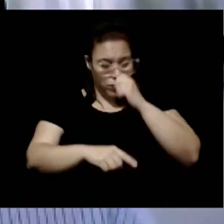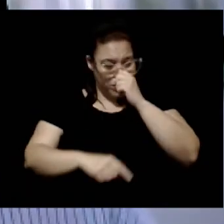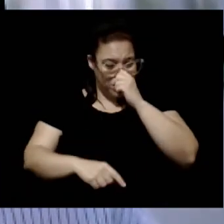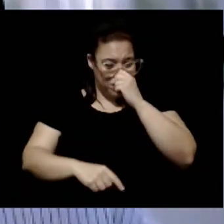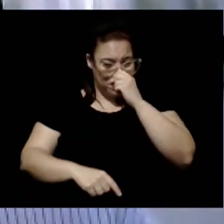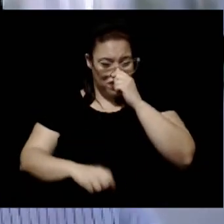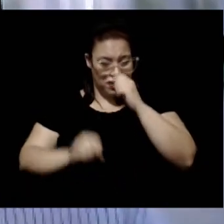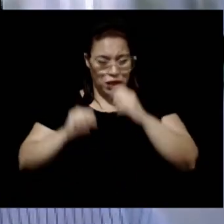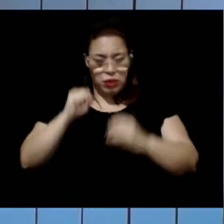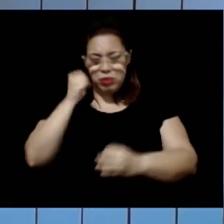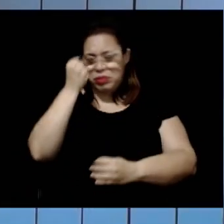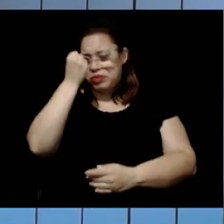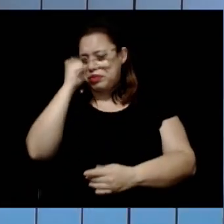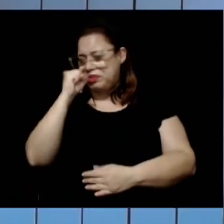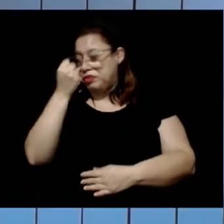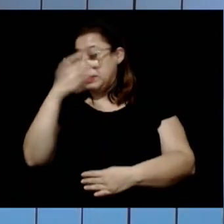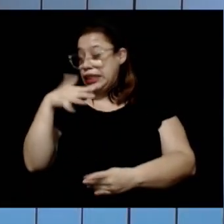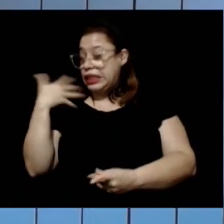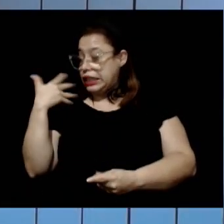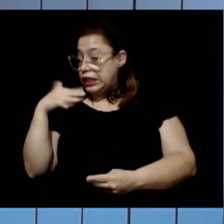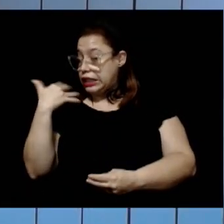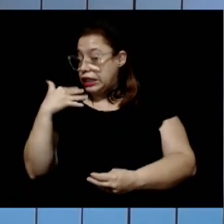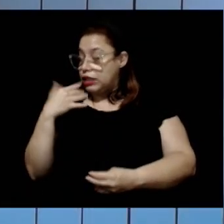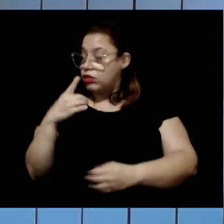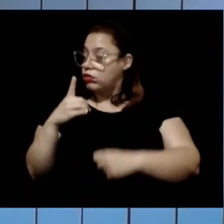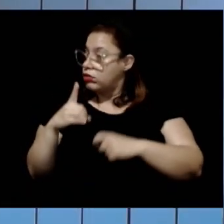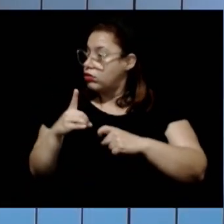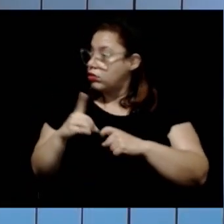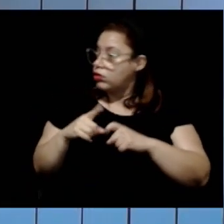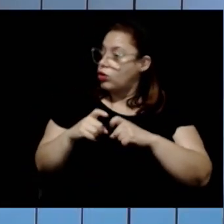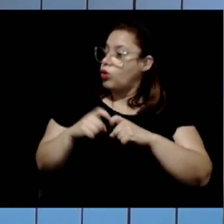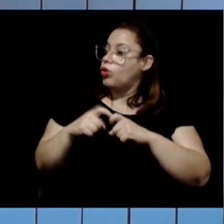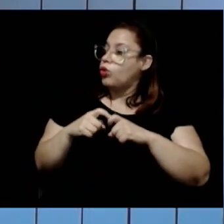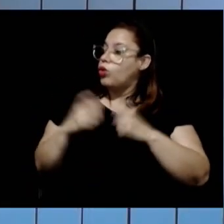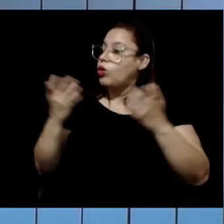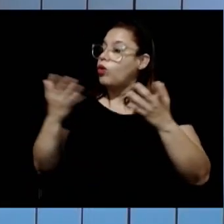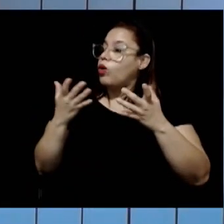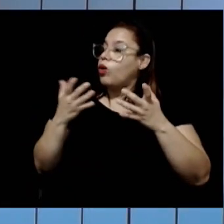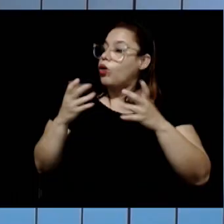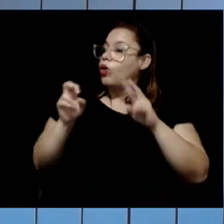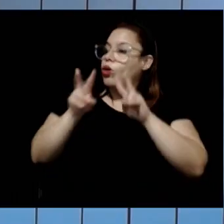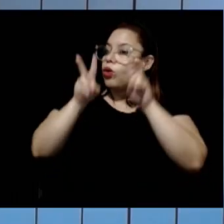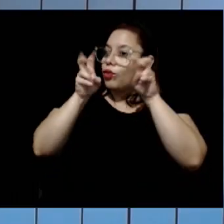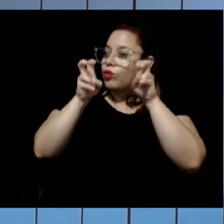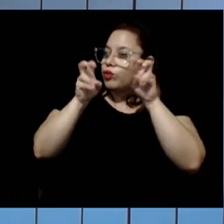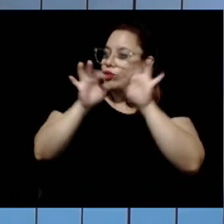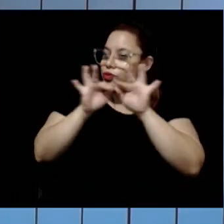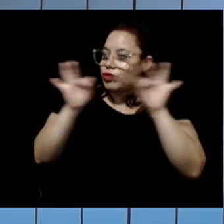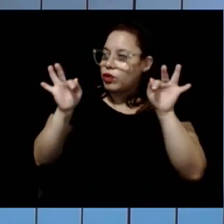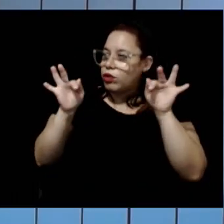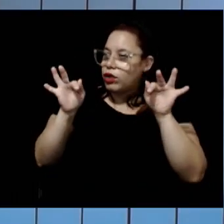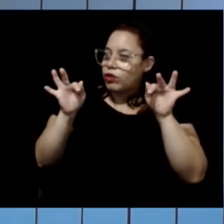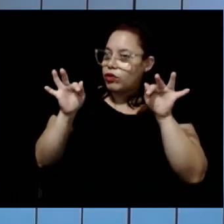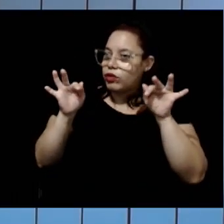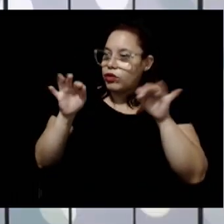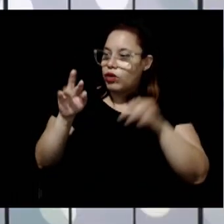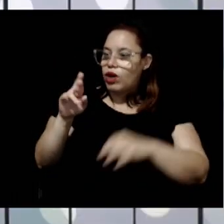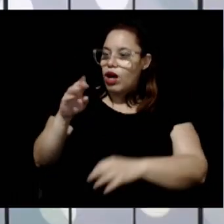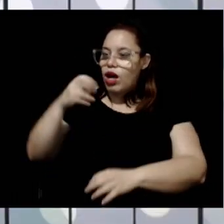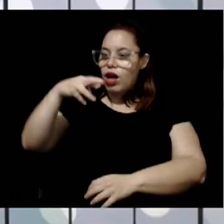né? Doutor, agora tem uma expressão que a gente escuta muito, reumatismo no